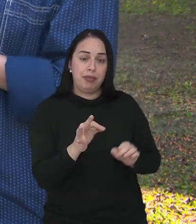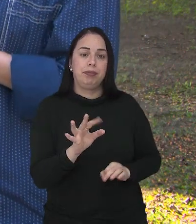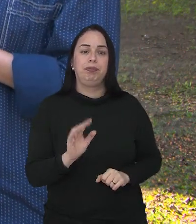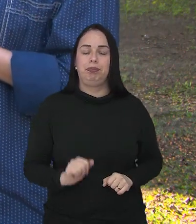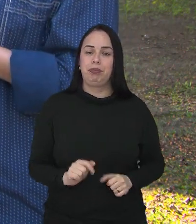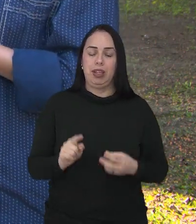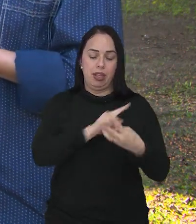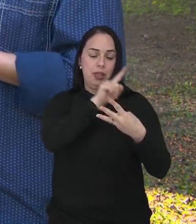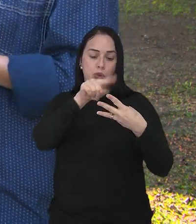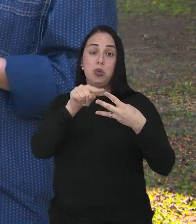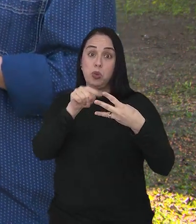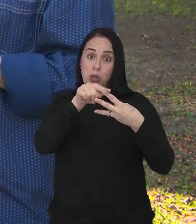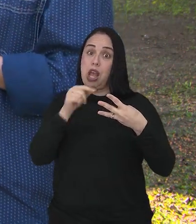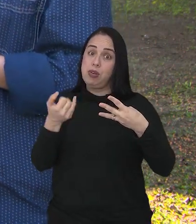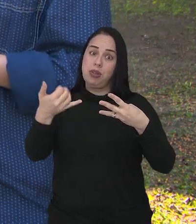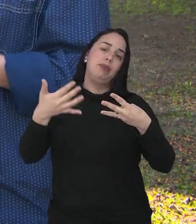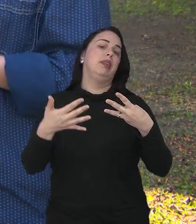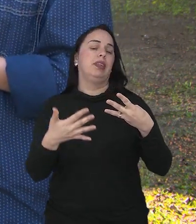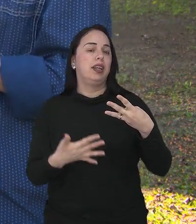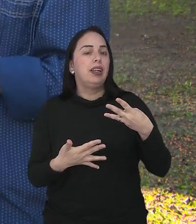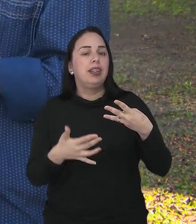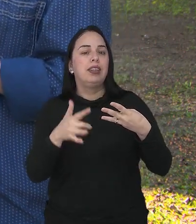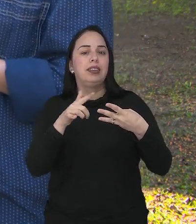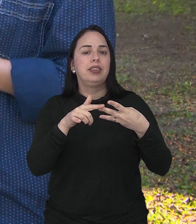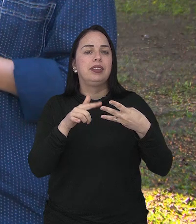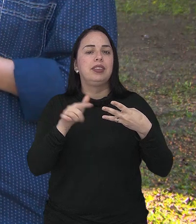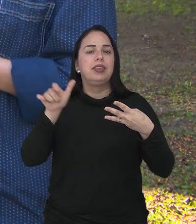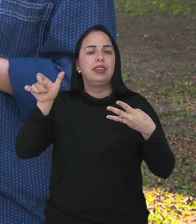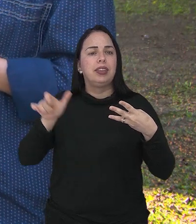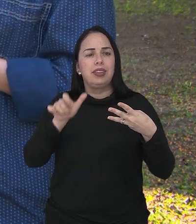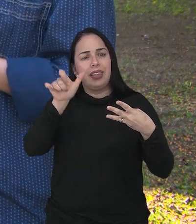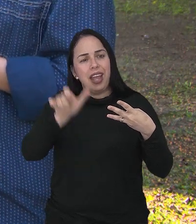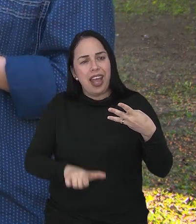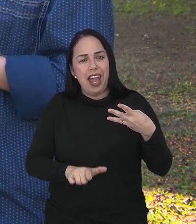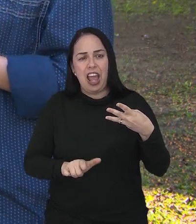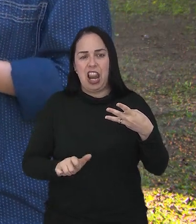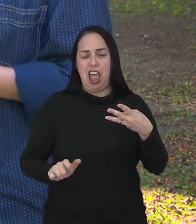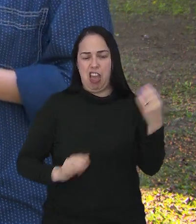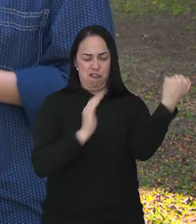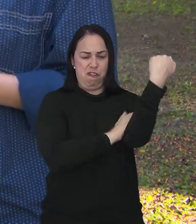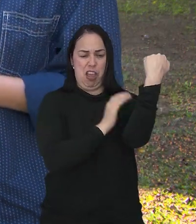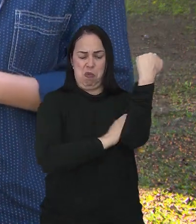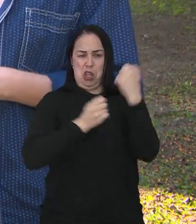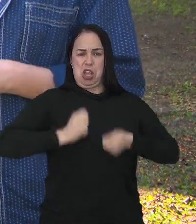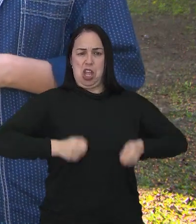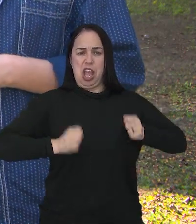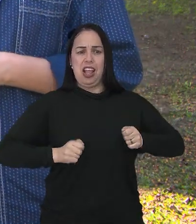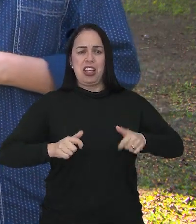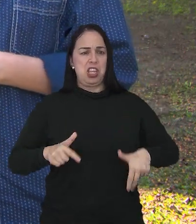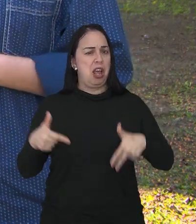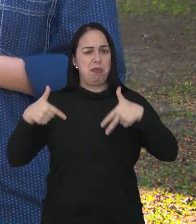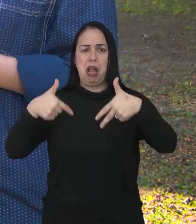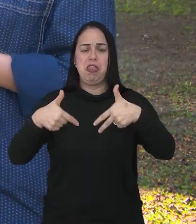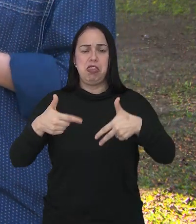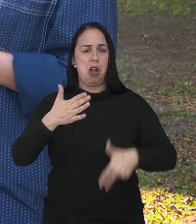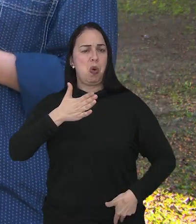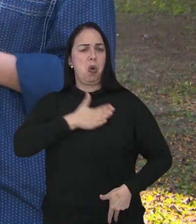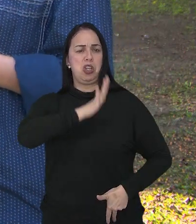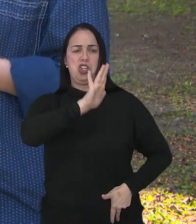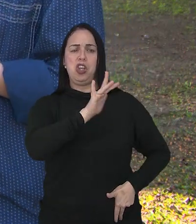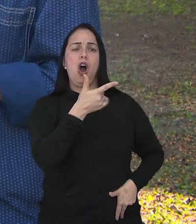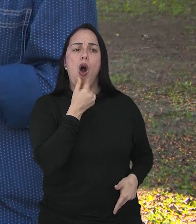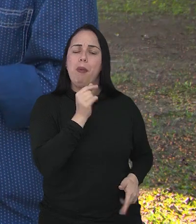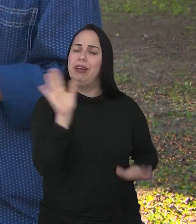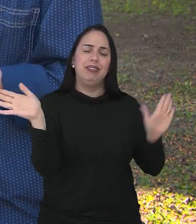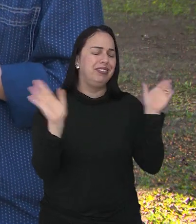Nos blocos anteriores, eu acho que deu a entender que a Cíntia é super ultra mega feminista e carrega aquela bandeira, não gosto de homem, não é isso